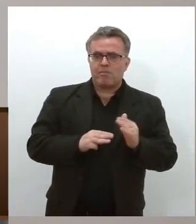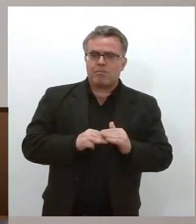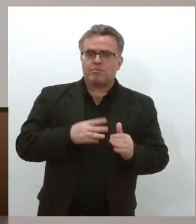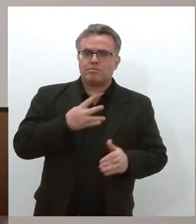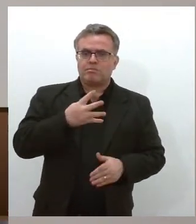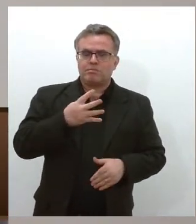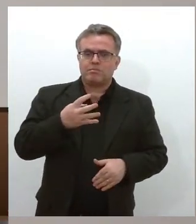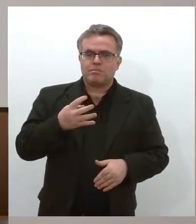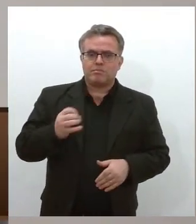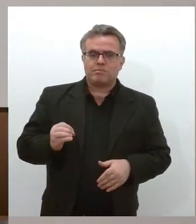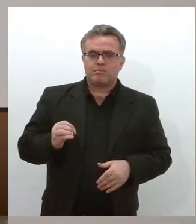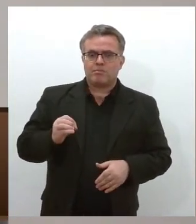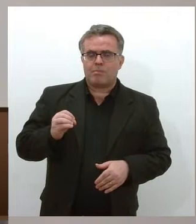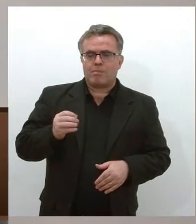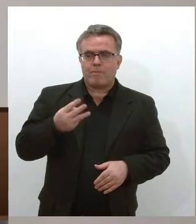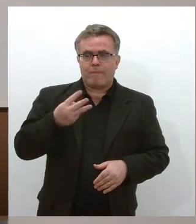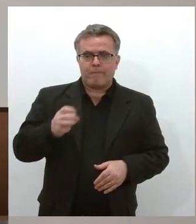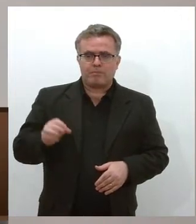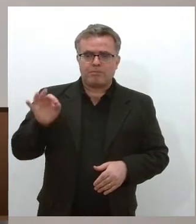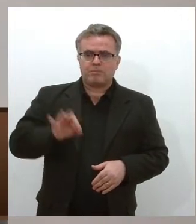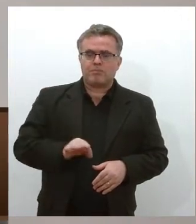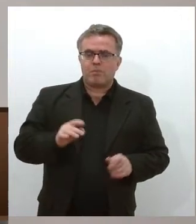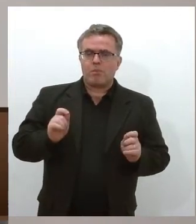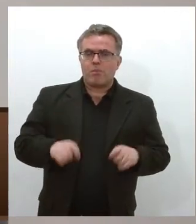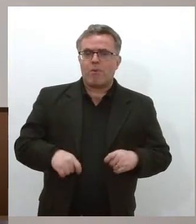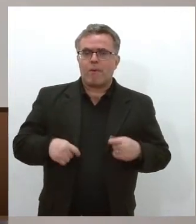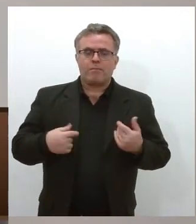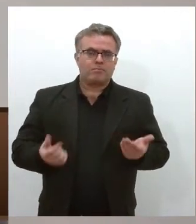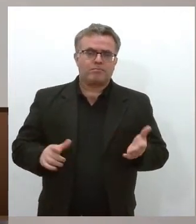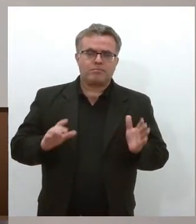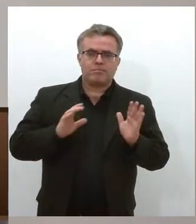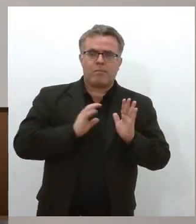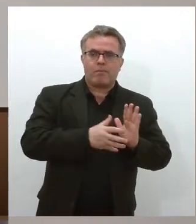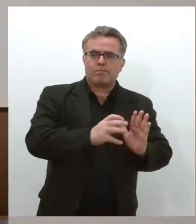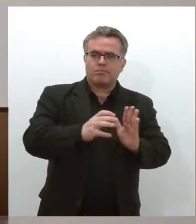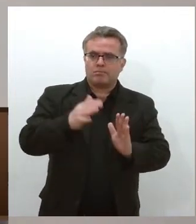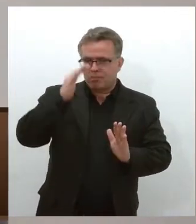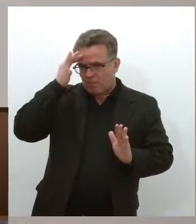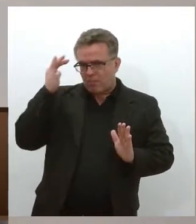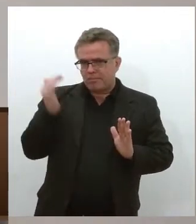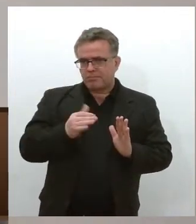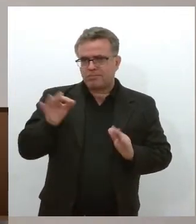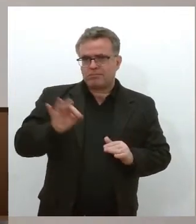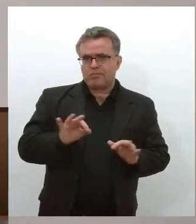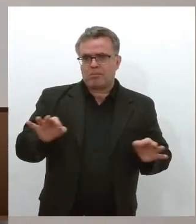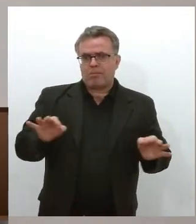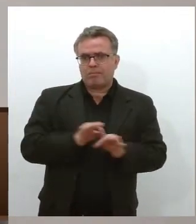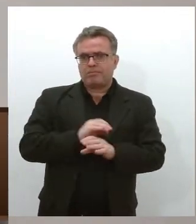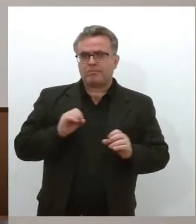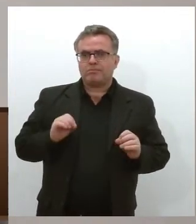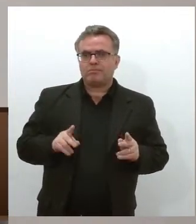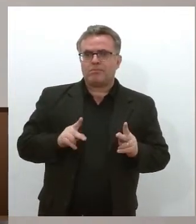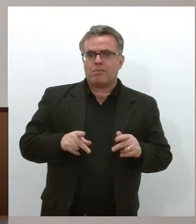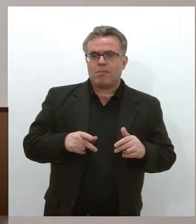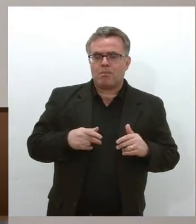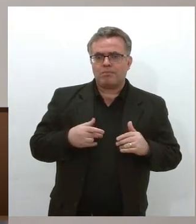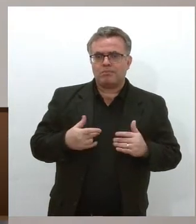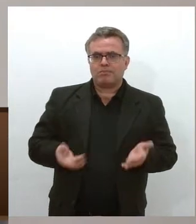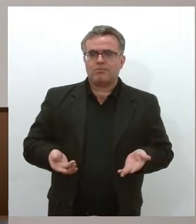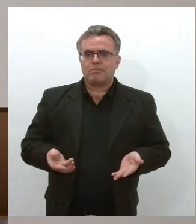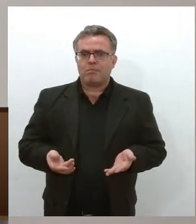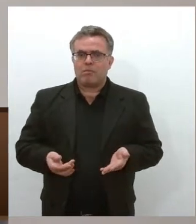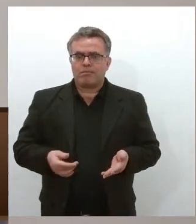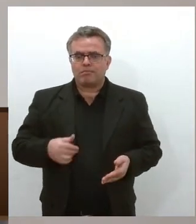femininas. Então, nos mostra que praticamente os partidos só cumpriram cota, né? E a gente precisa que, mais do que uma cota, mais